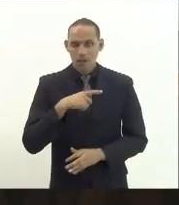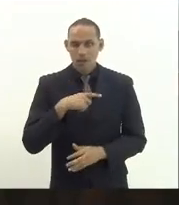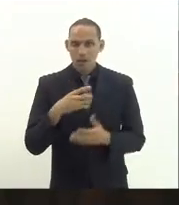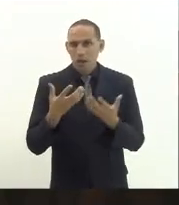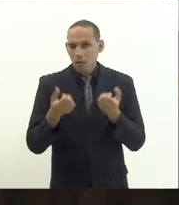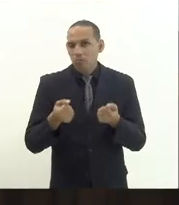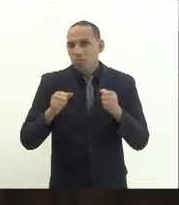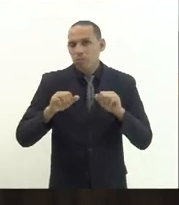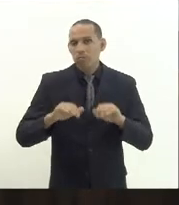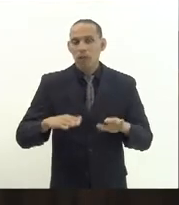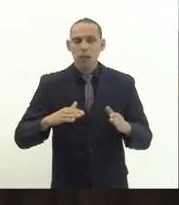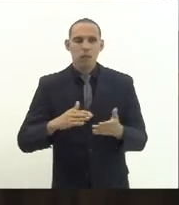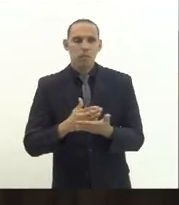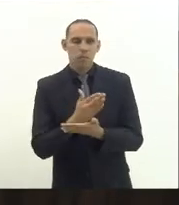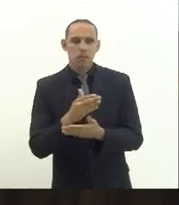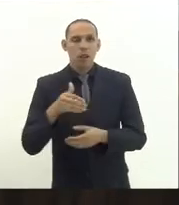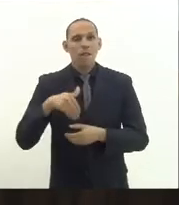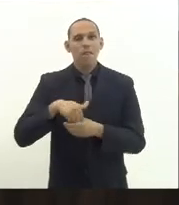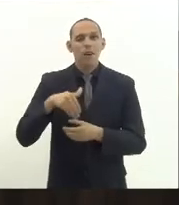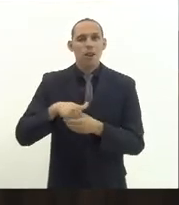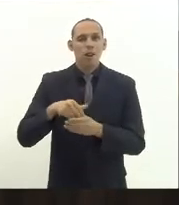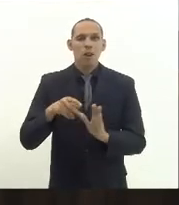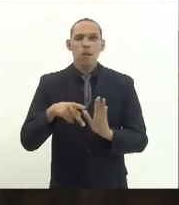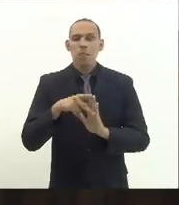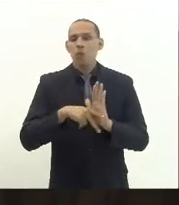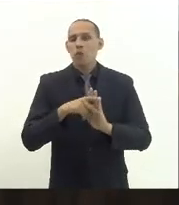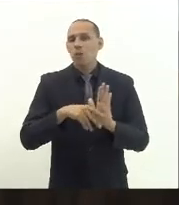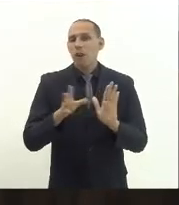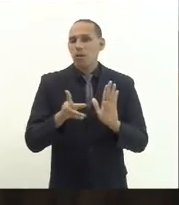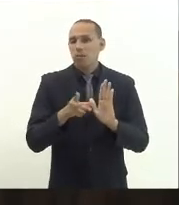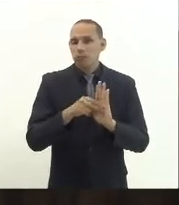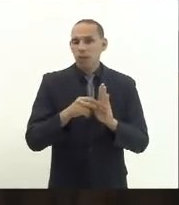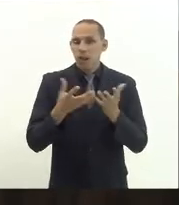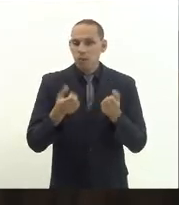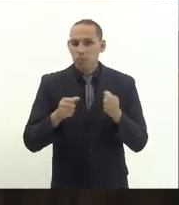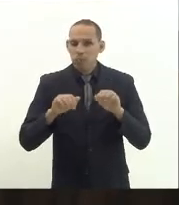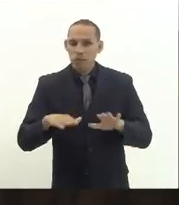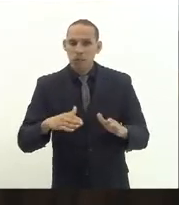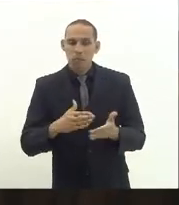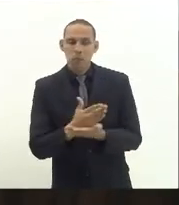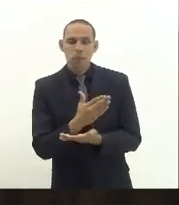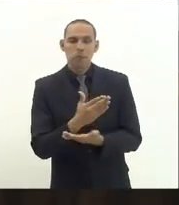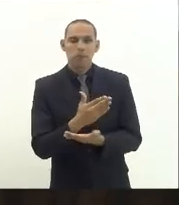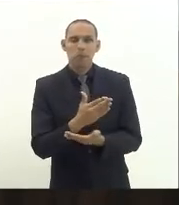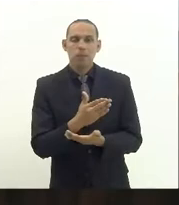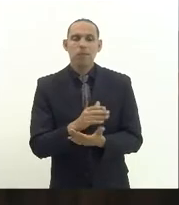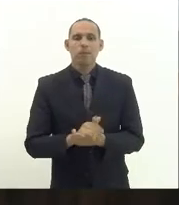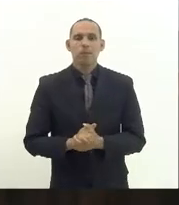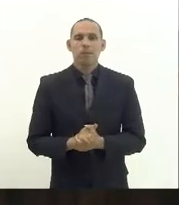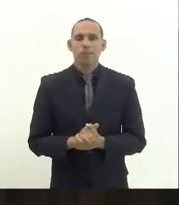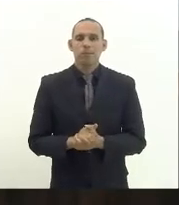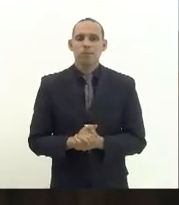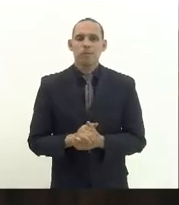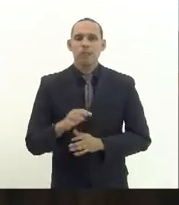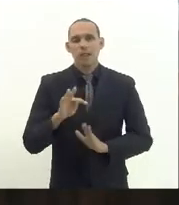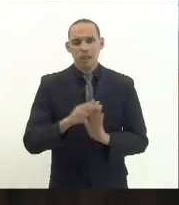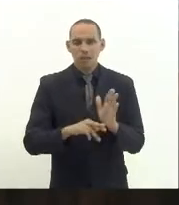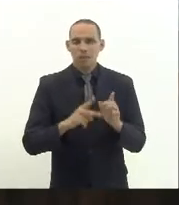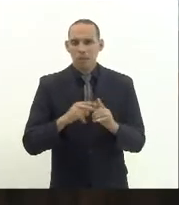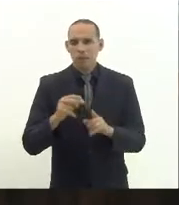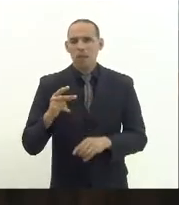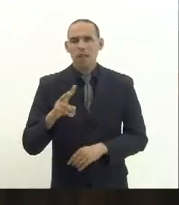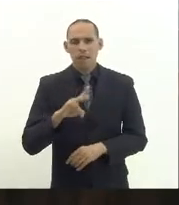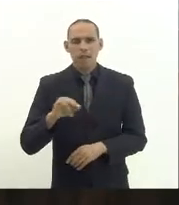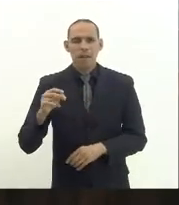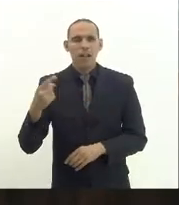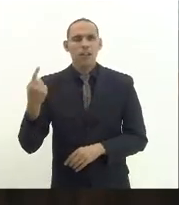sou de que a prova nos Como estão aprovada em votação projeto emendado sou dos que aprovam permaneçam Como estão aprovado vai a redação do vencido a